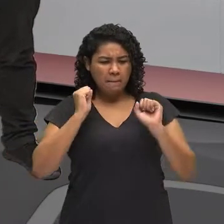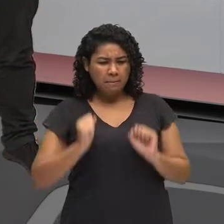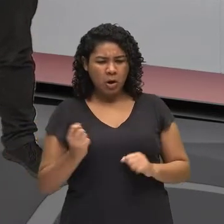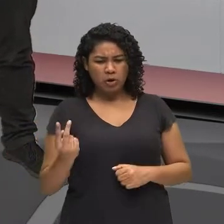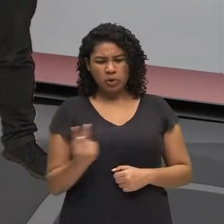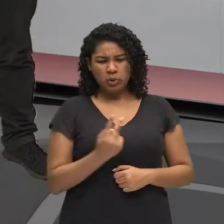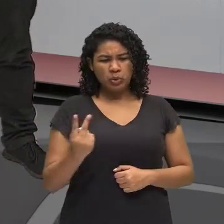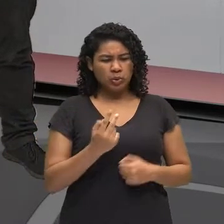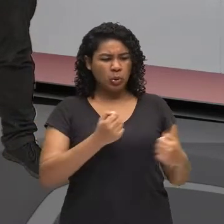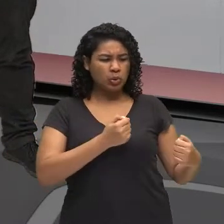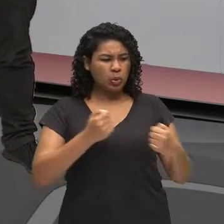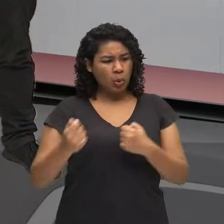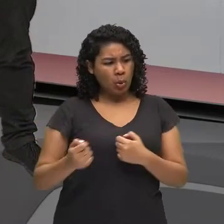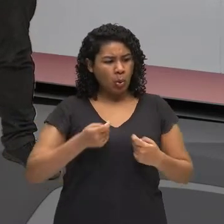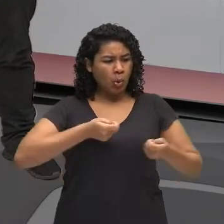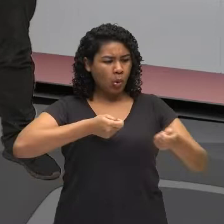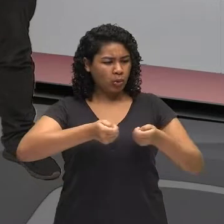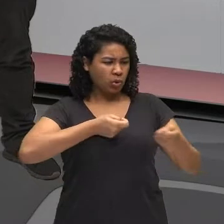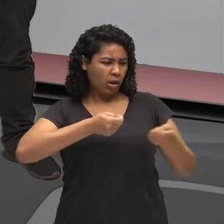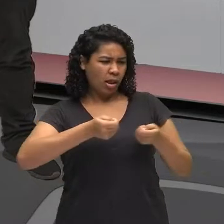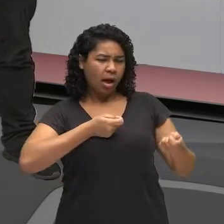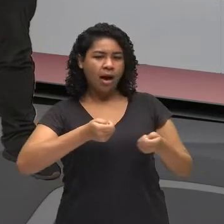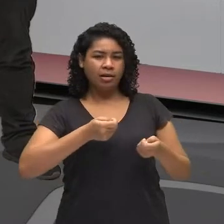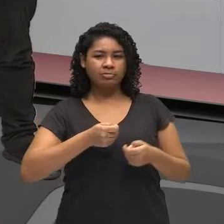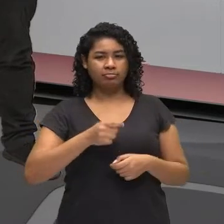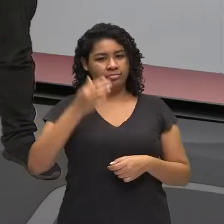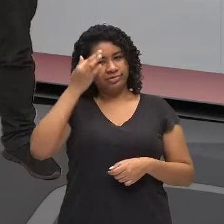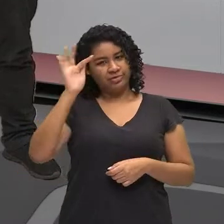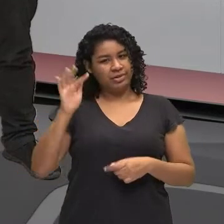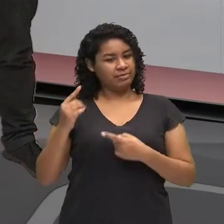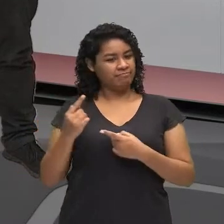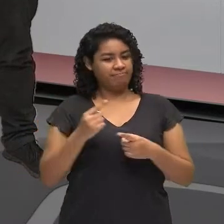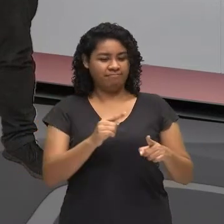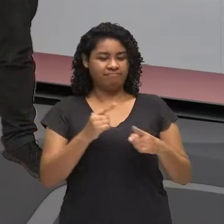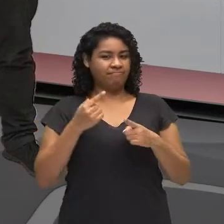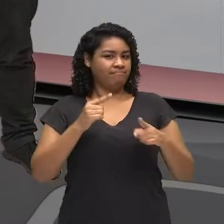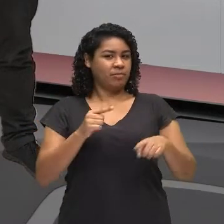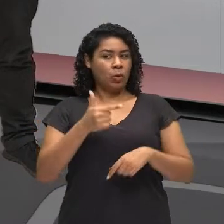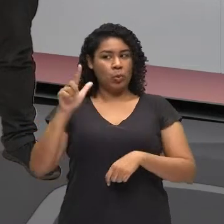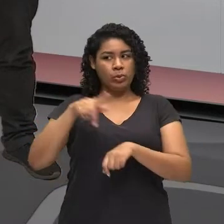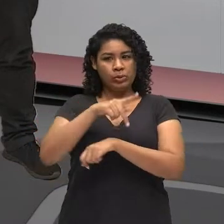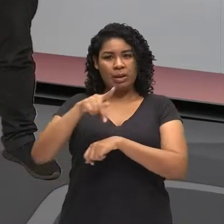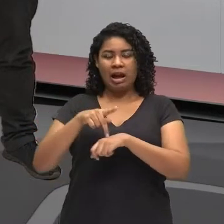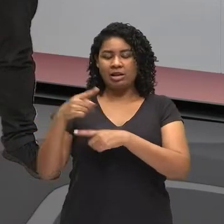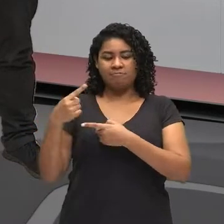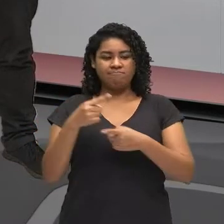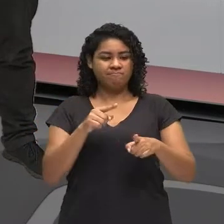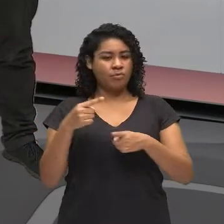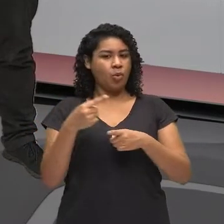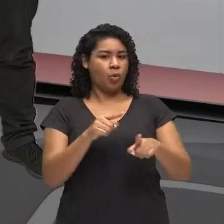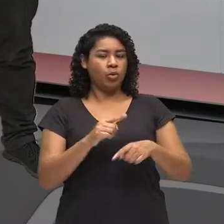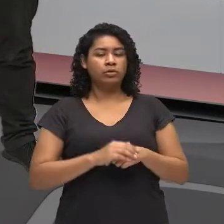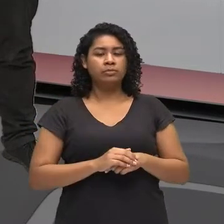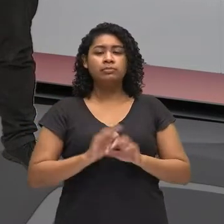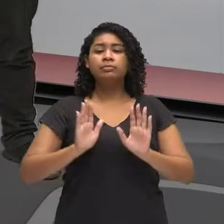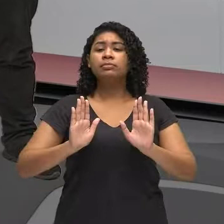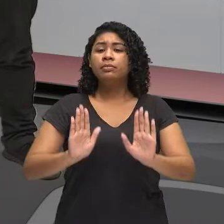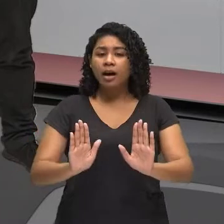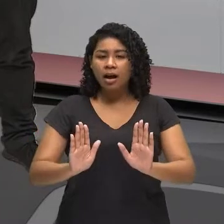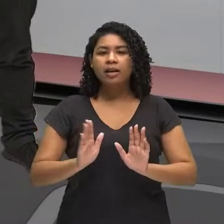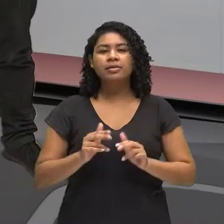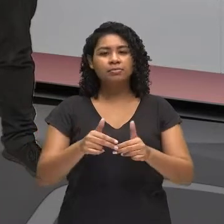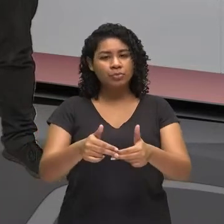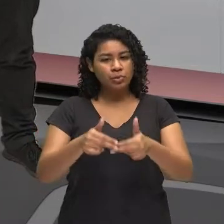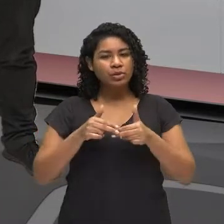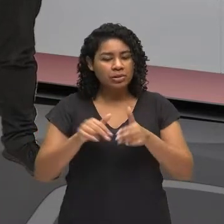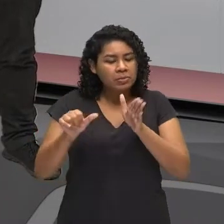o tratado, naquele momento de Tordesilhas, foi duramente criticado. Mas é justamente esse